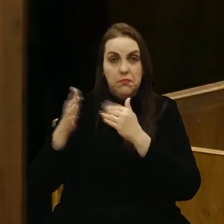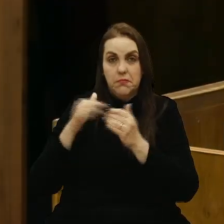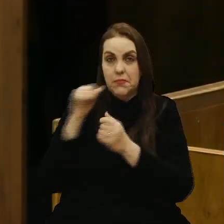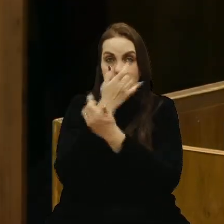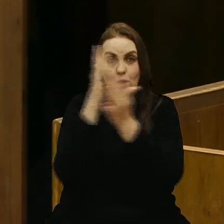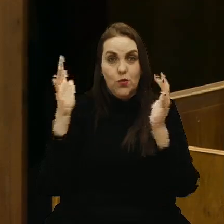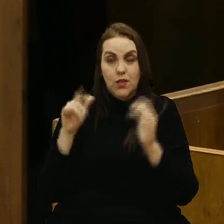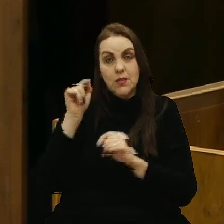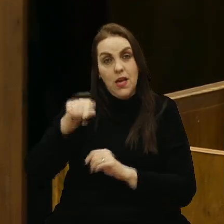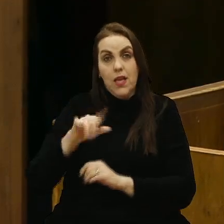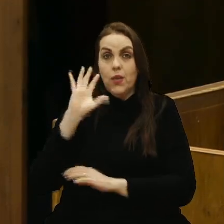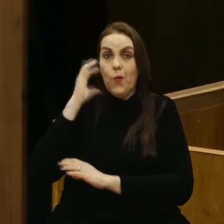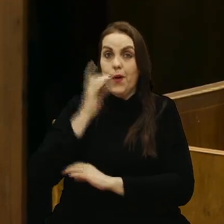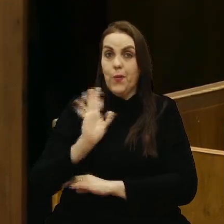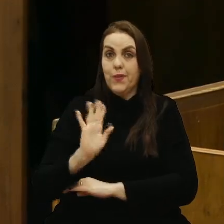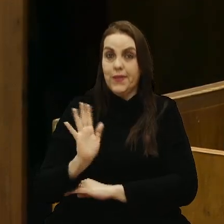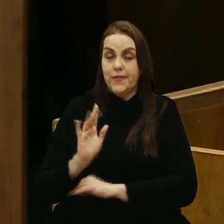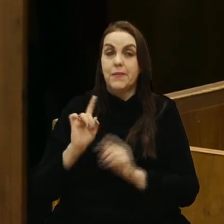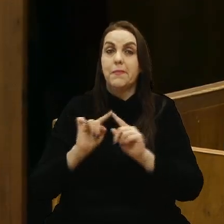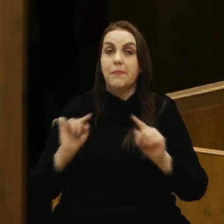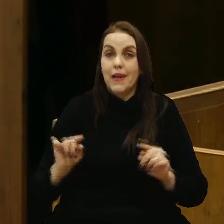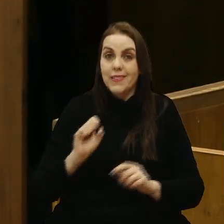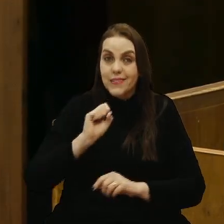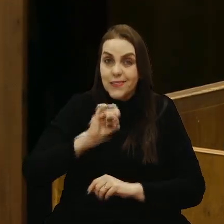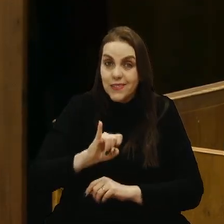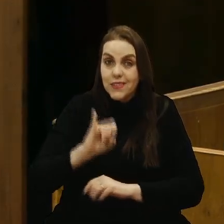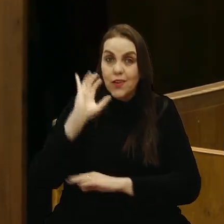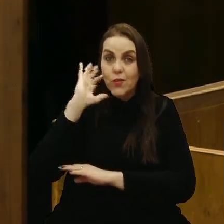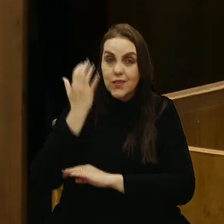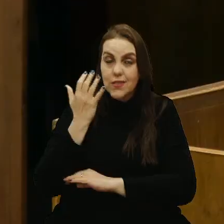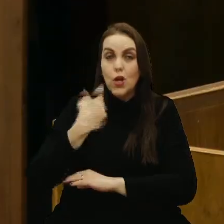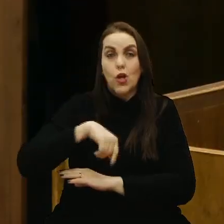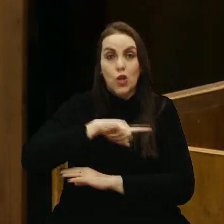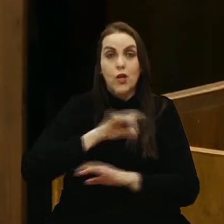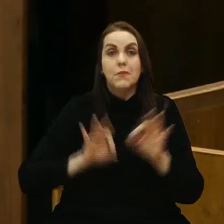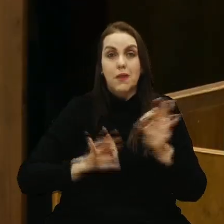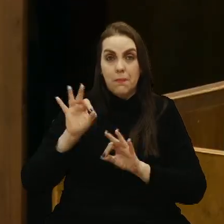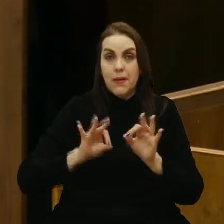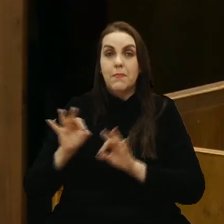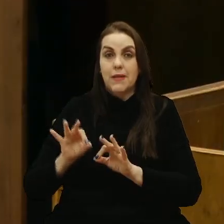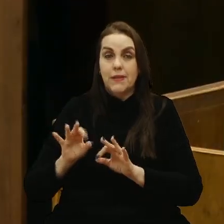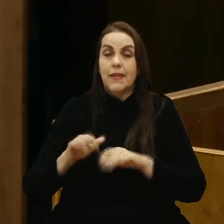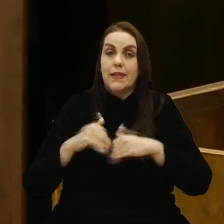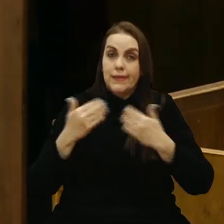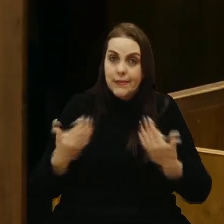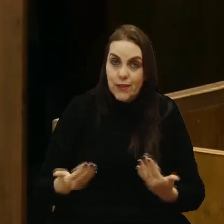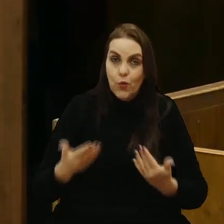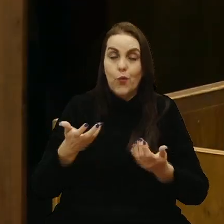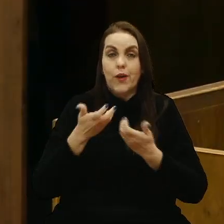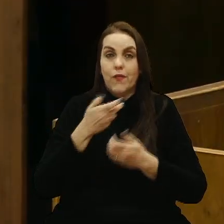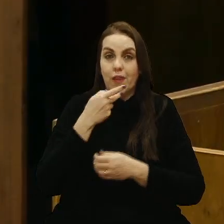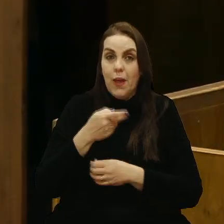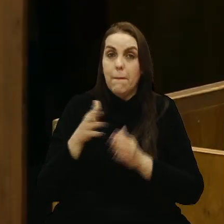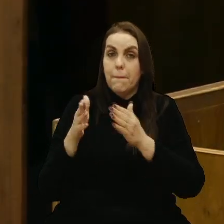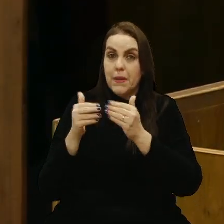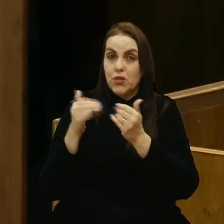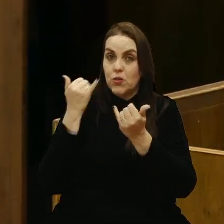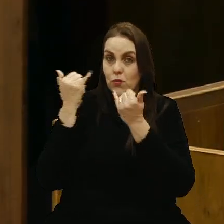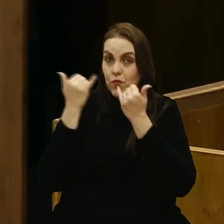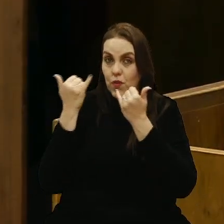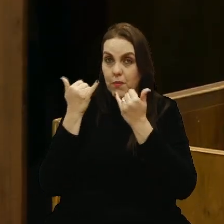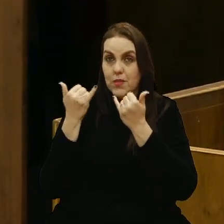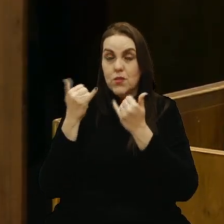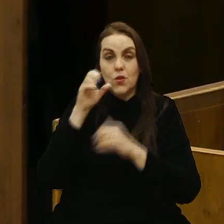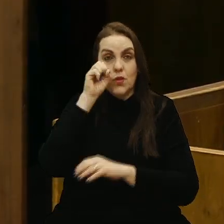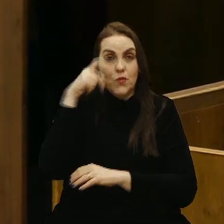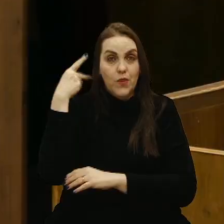natureza que isso não aconteça. Mas se acontecer, nós temos que estar preparados. Portanto, quero dizer que o pedido de informação, vereador